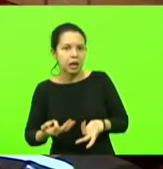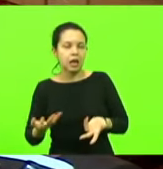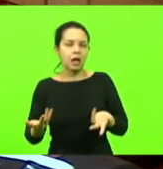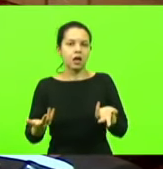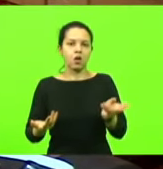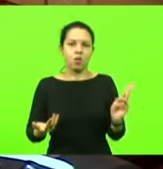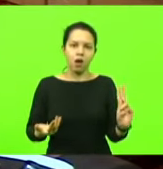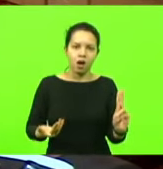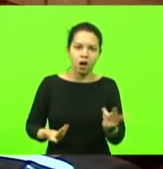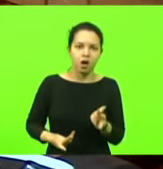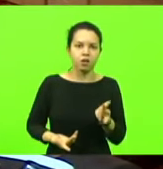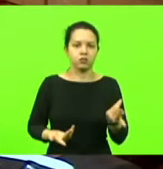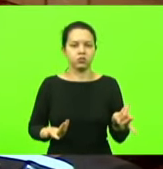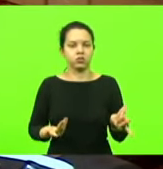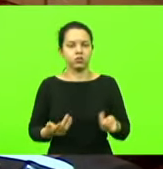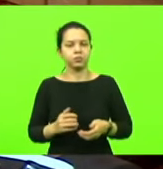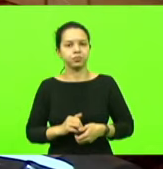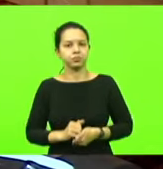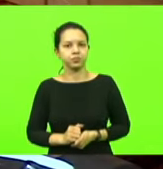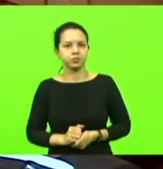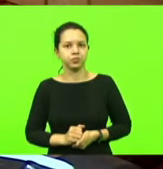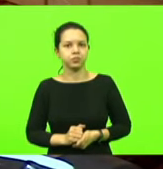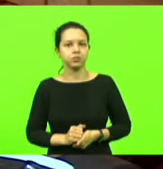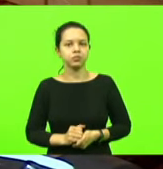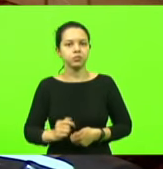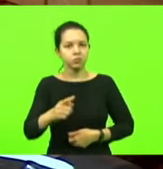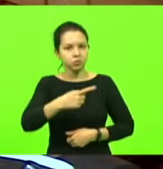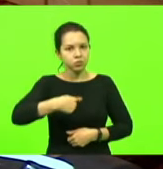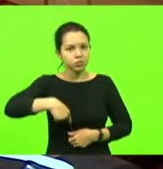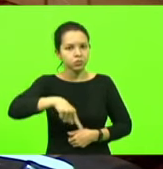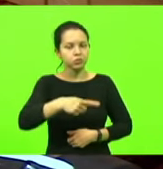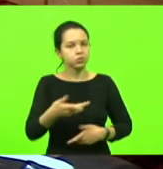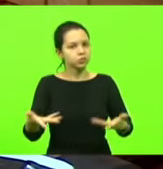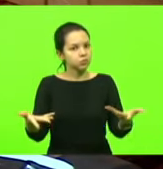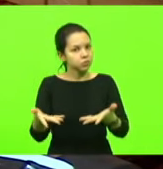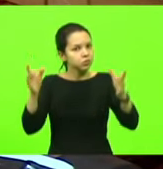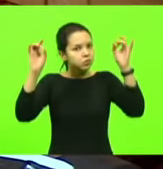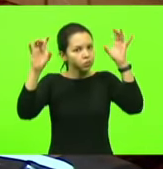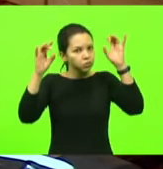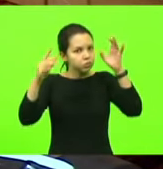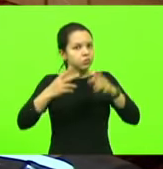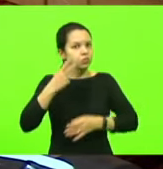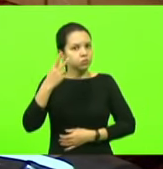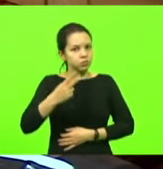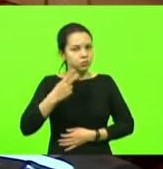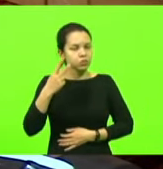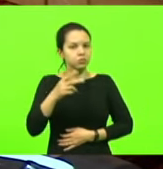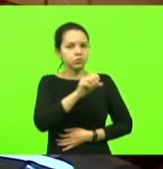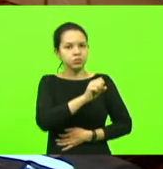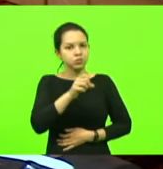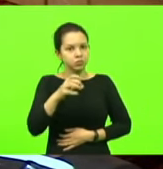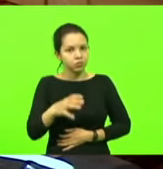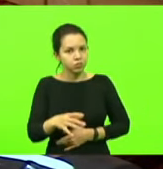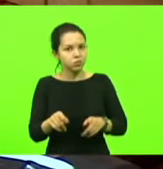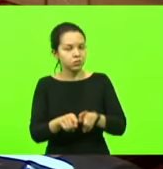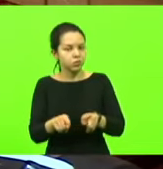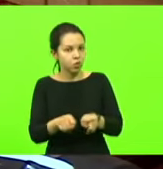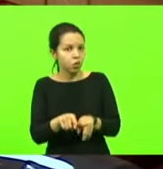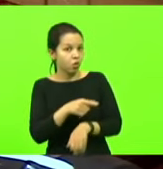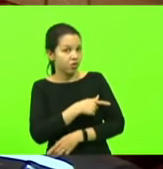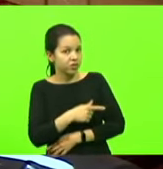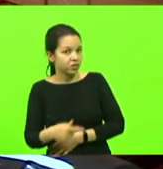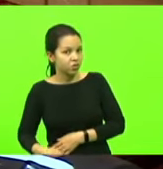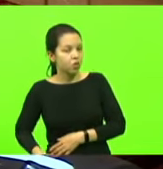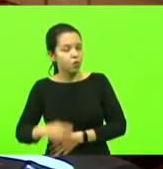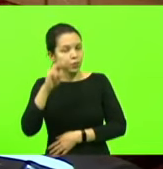é. Nós estamos tendo a oportunidade, o parlamento catarinense, junto com o governador Moisés,